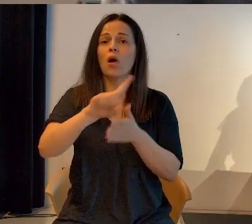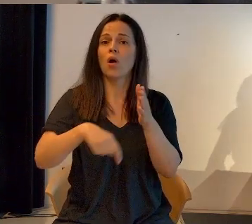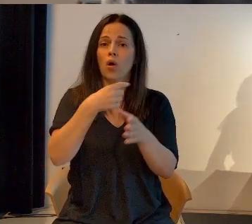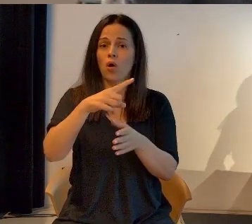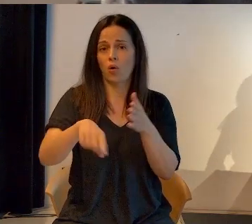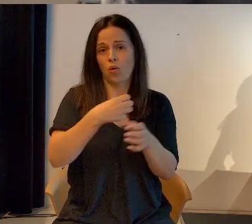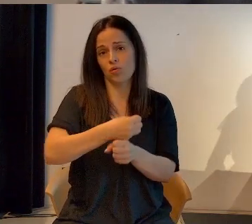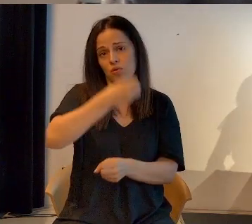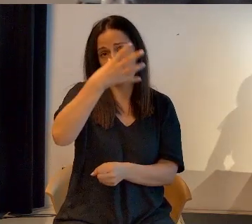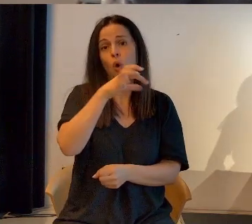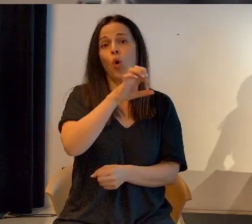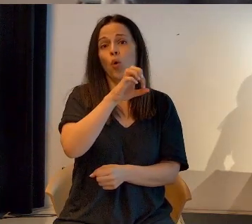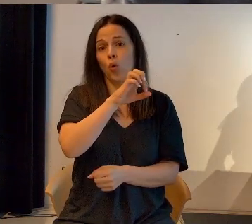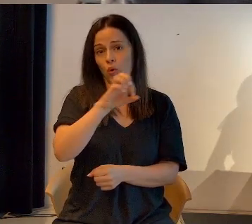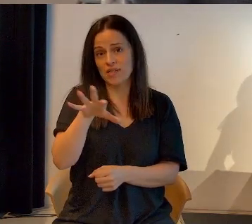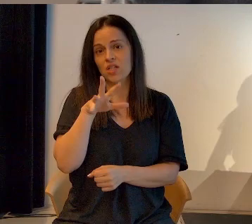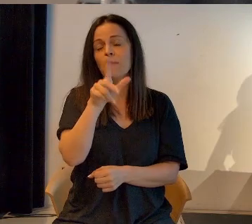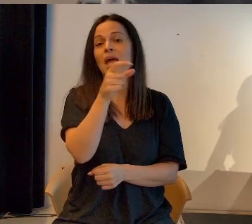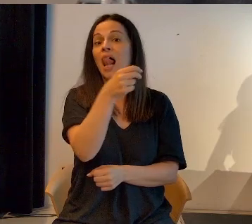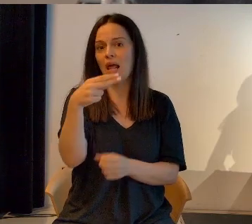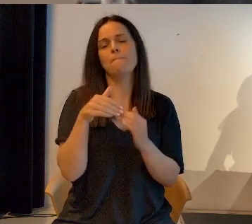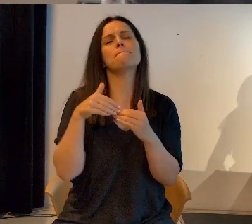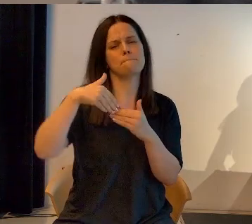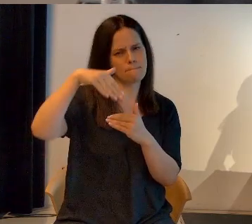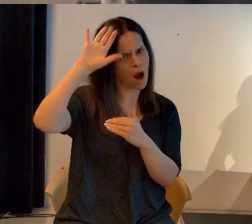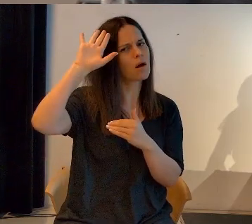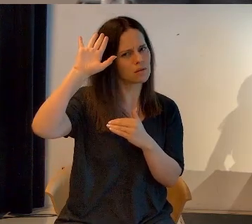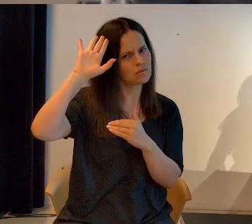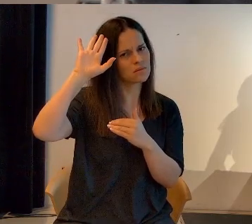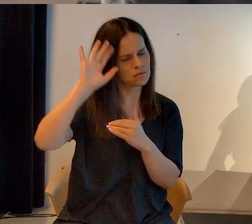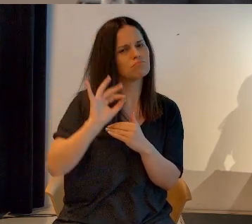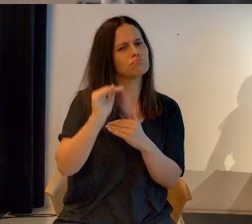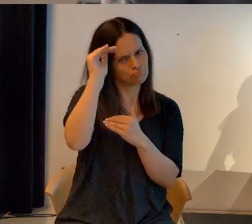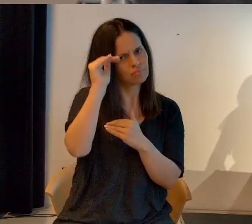ficará bem acima dos 800 mil euros. Como? Bem acima dos 800 mil euros.